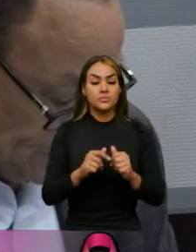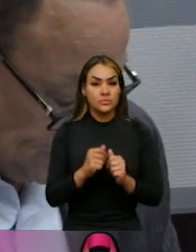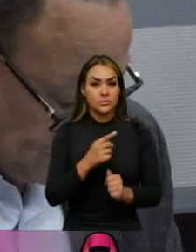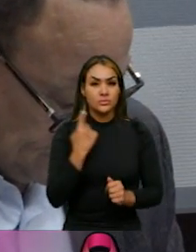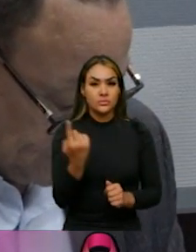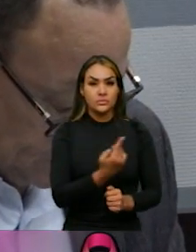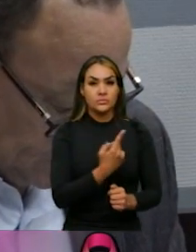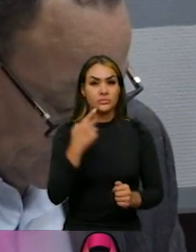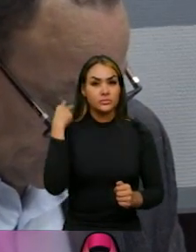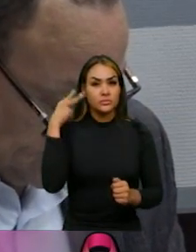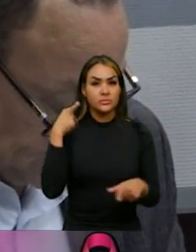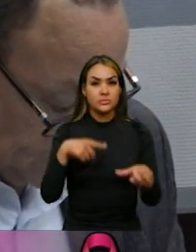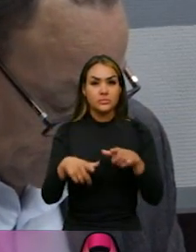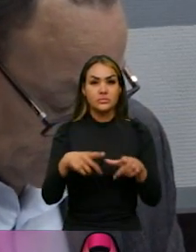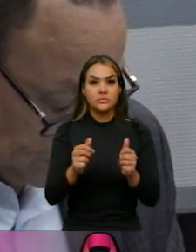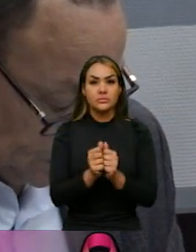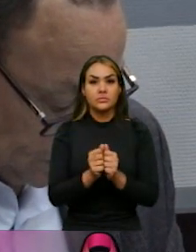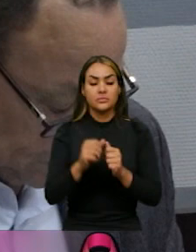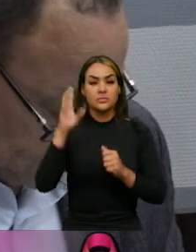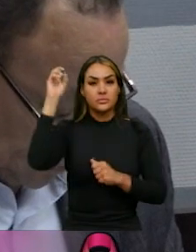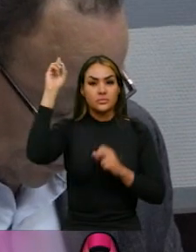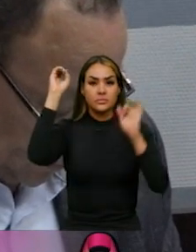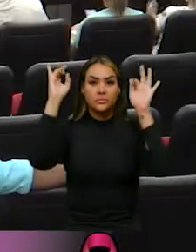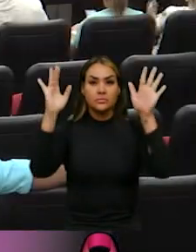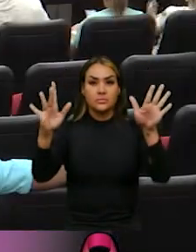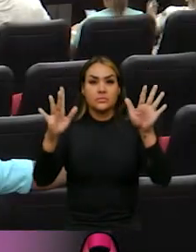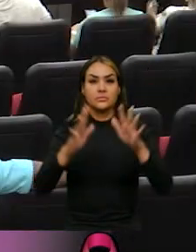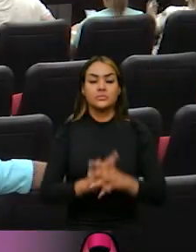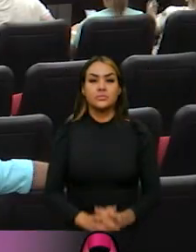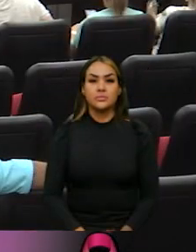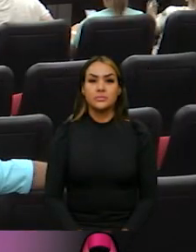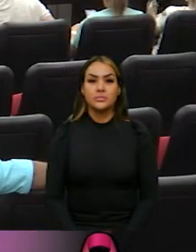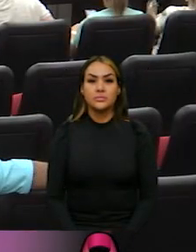construiu juntos aí. Que Deus continue abençoando cada um.